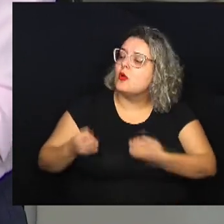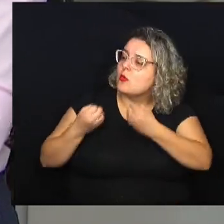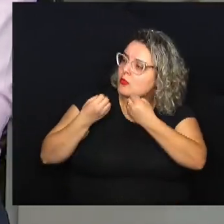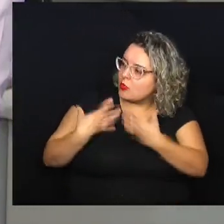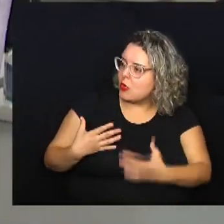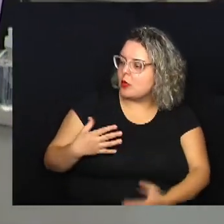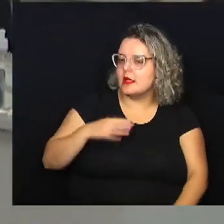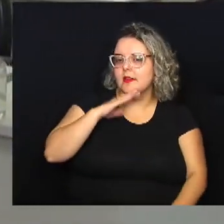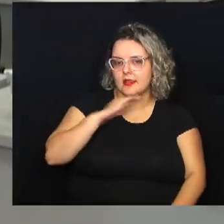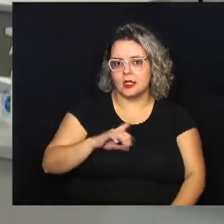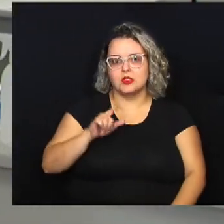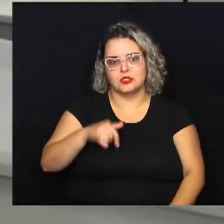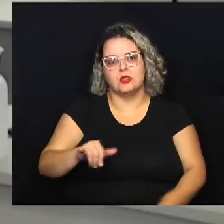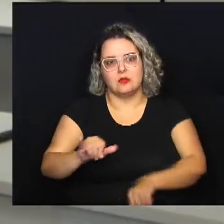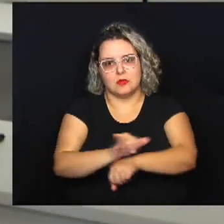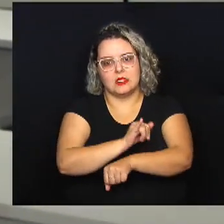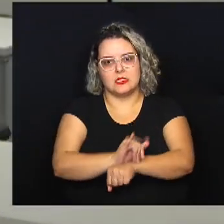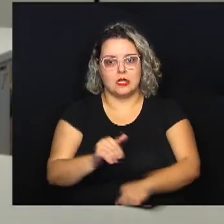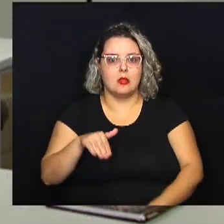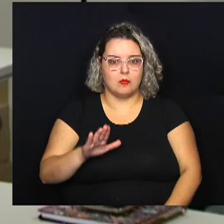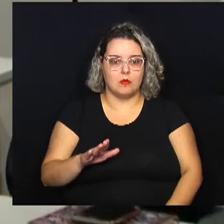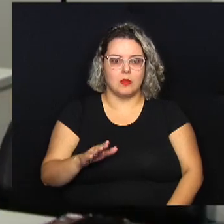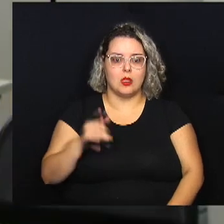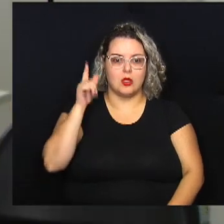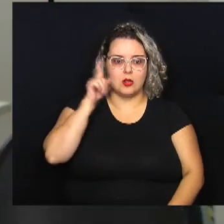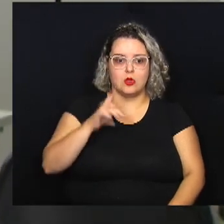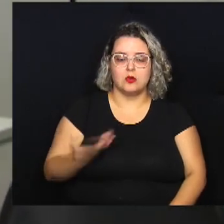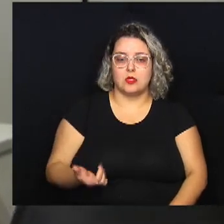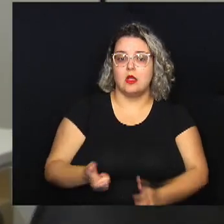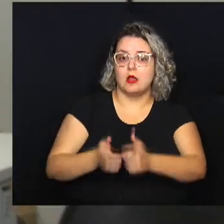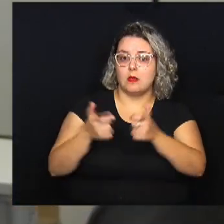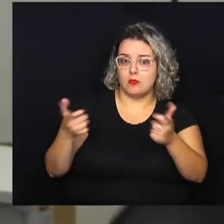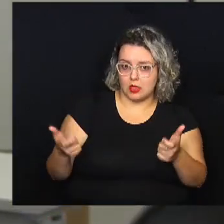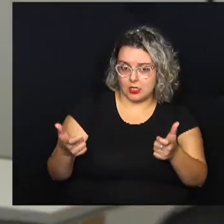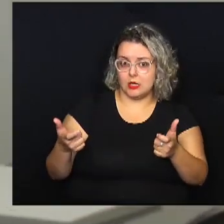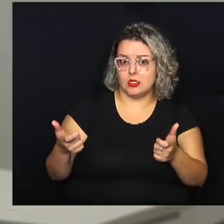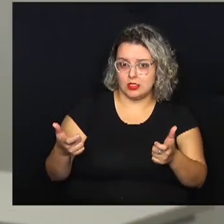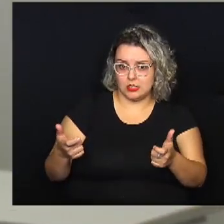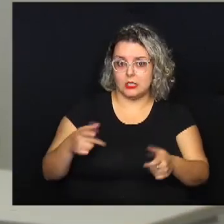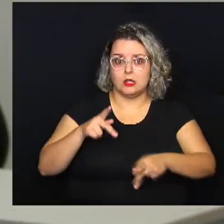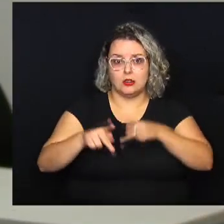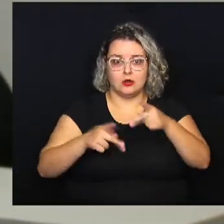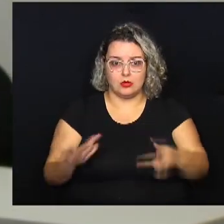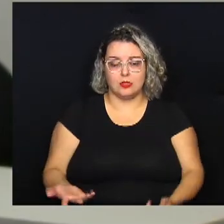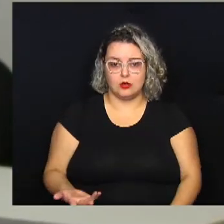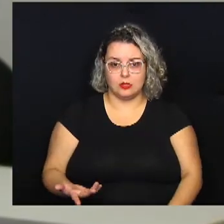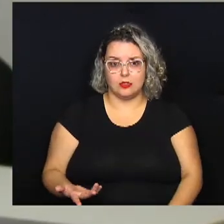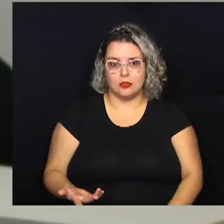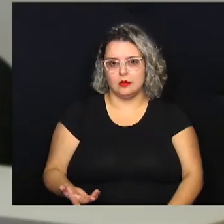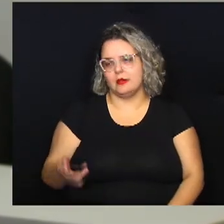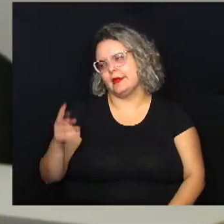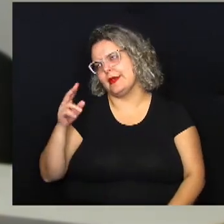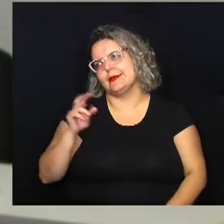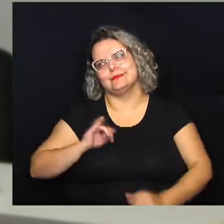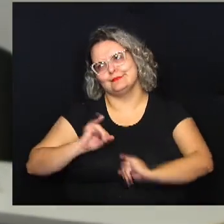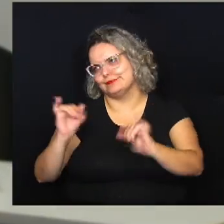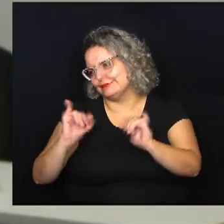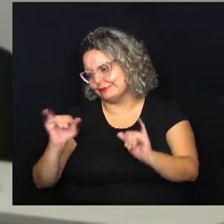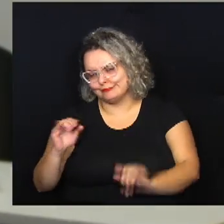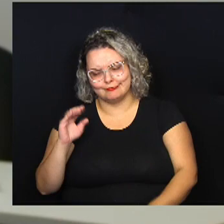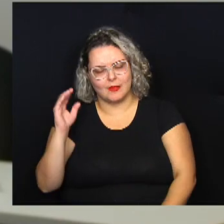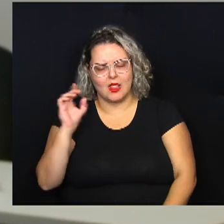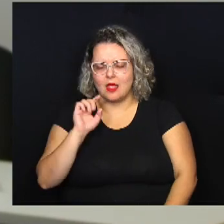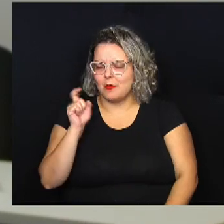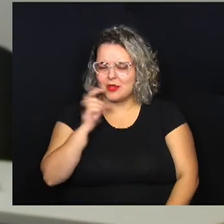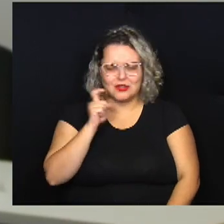É mais uma estratégia para a gente tentar alcançar aí grande parte da nossa população, tirar essa história de fake news ou das dúvidas que a